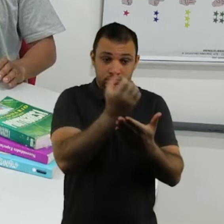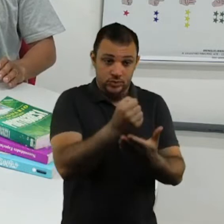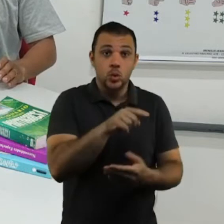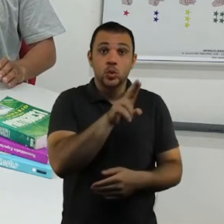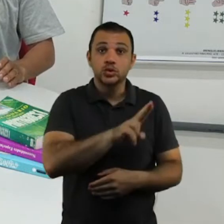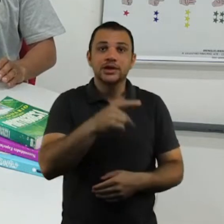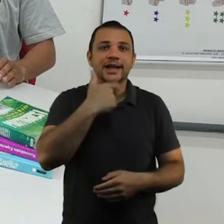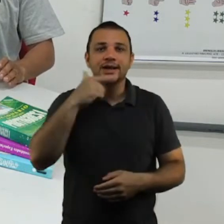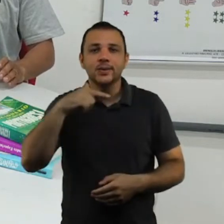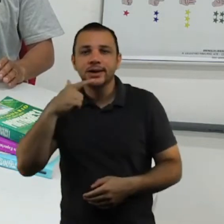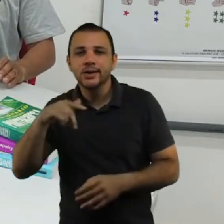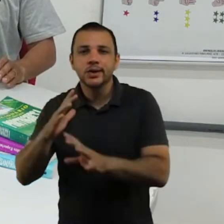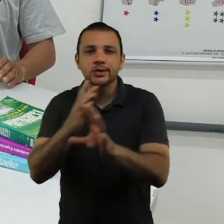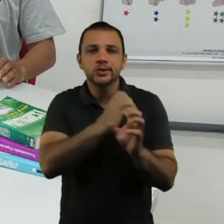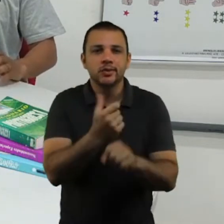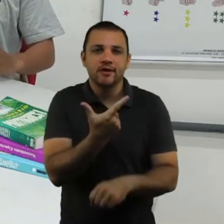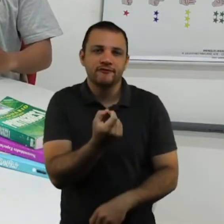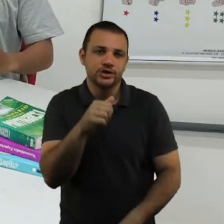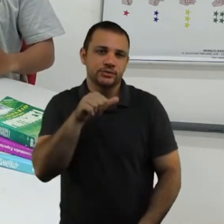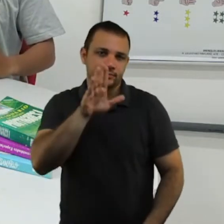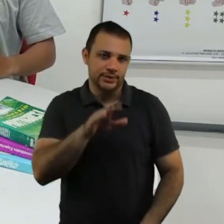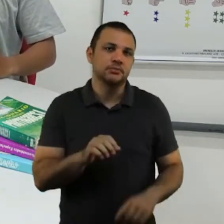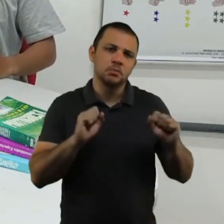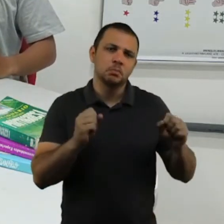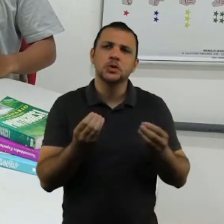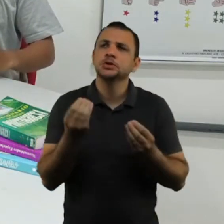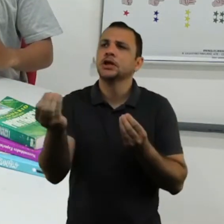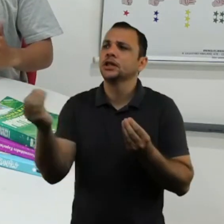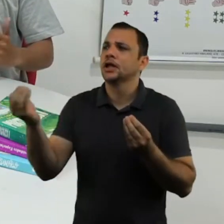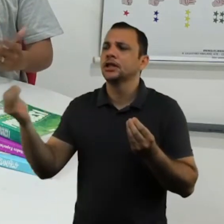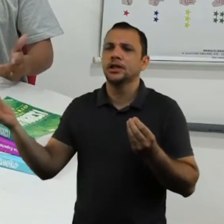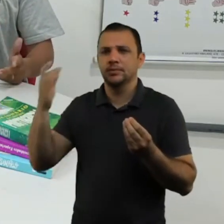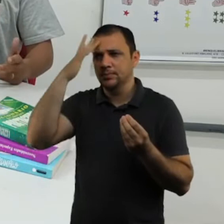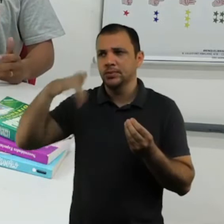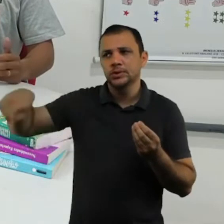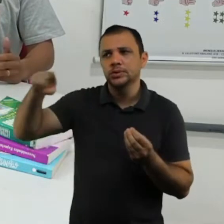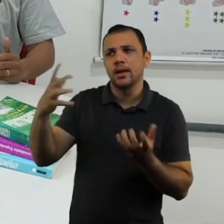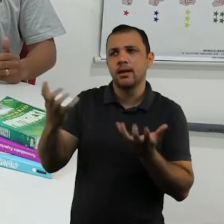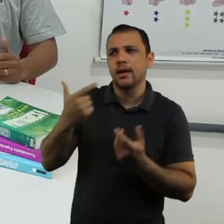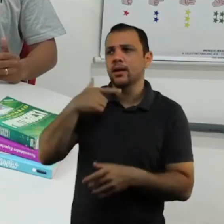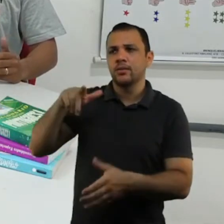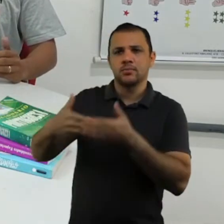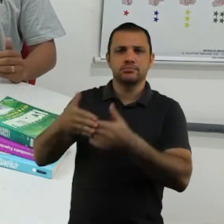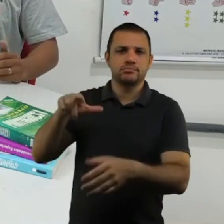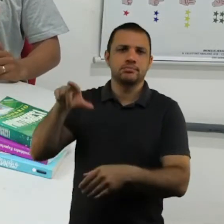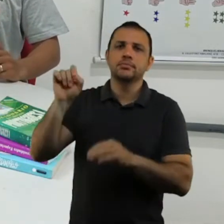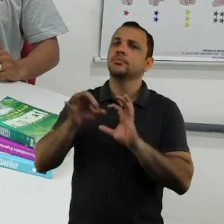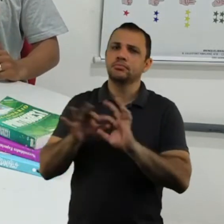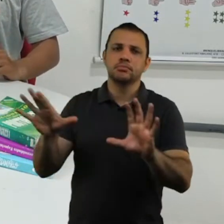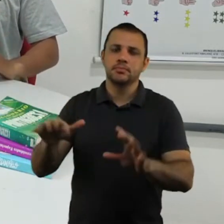de 20 idiomas, facilitando até mesmo se você quiser passar ele para alguém, como uma sugestão ou algo do tipo,